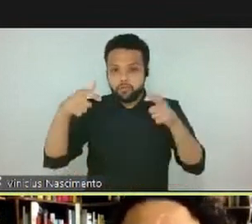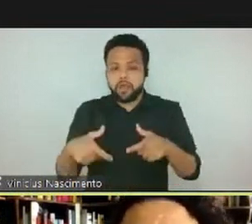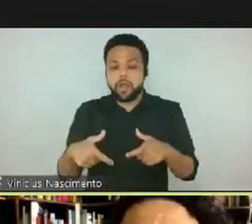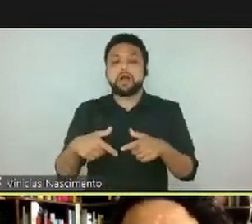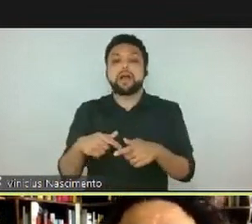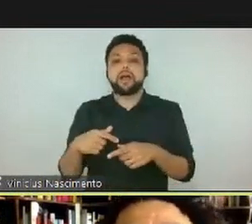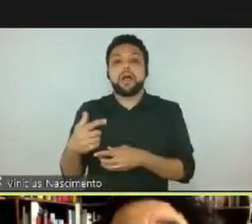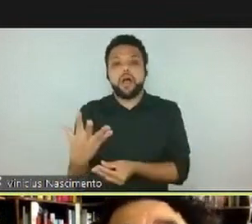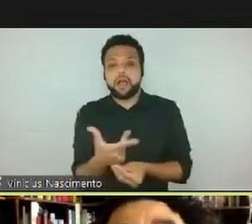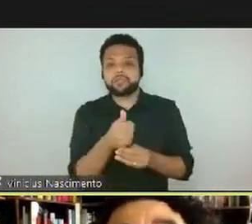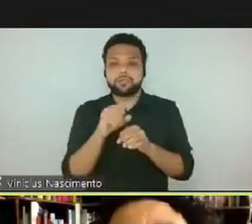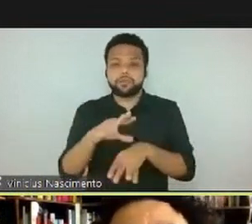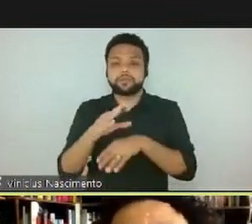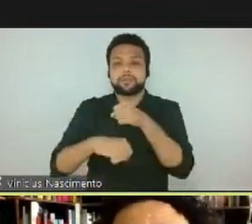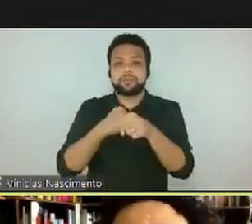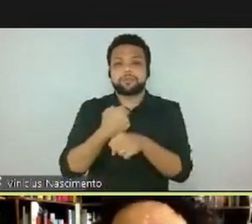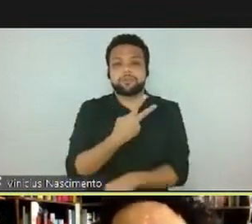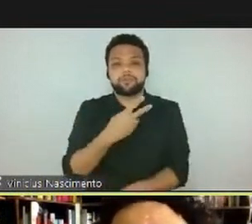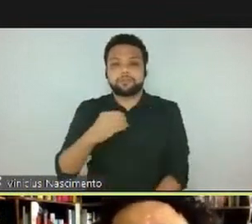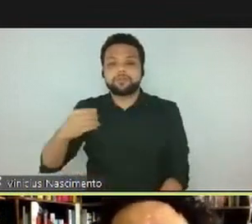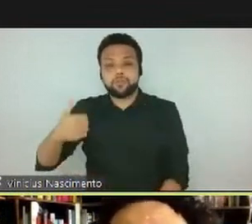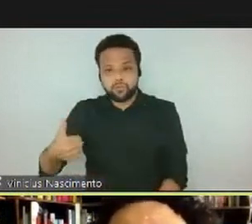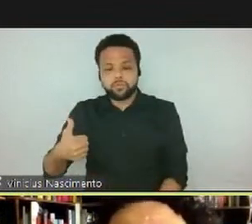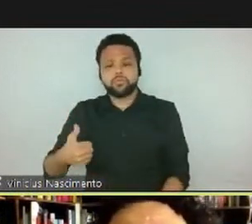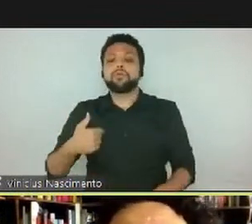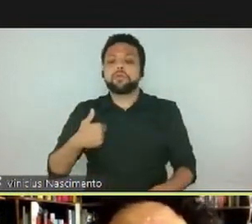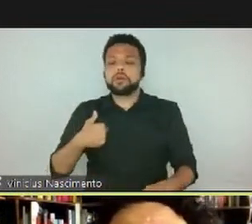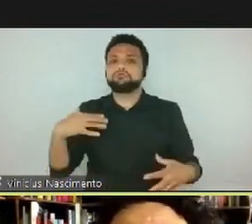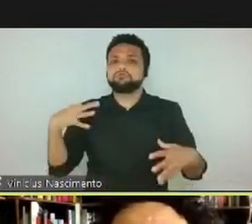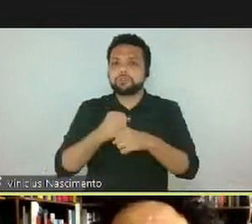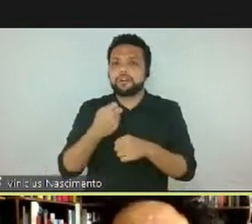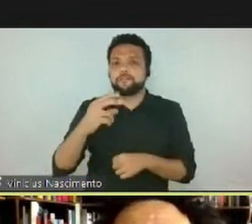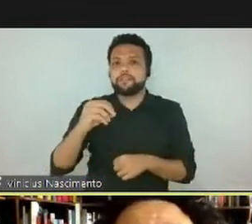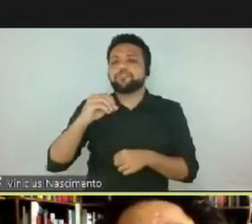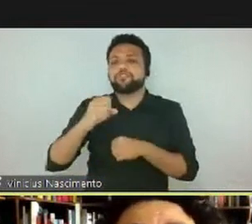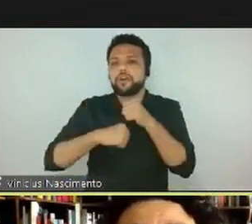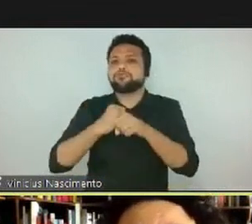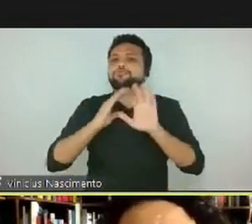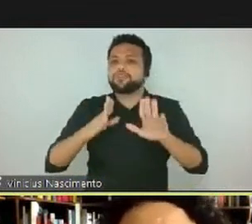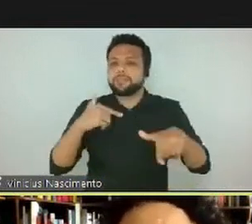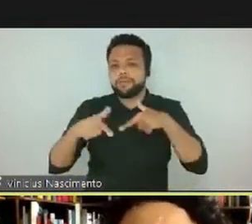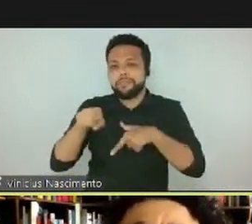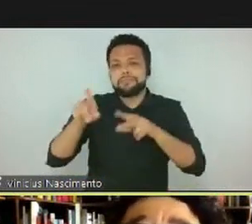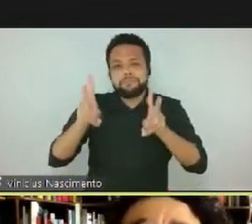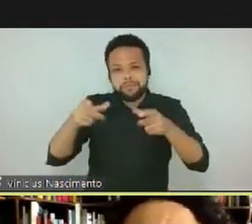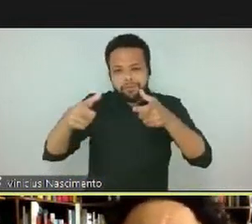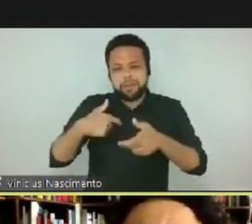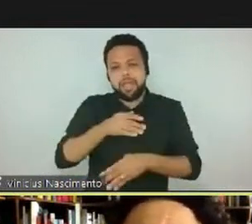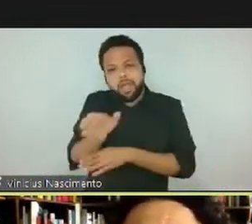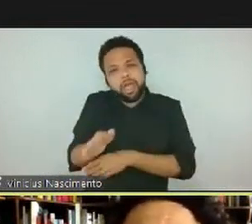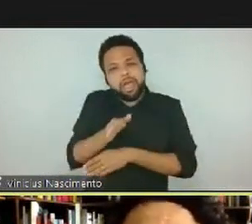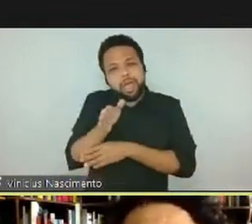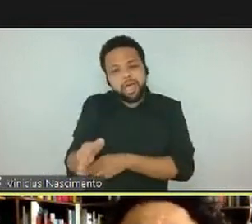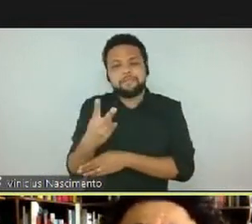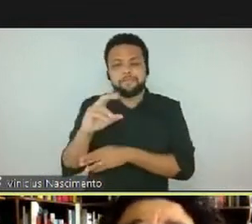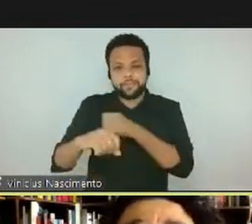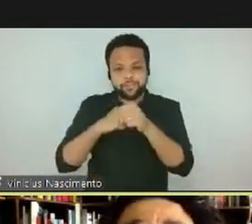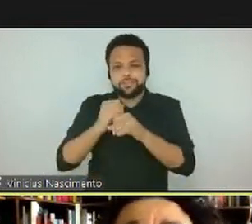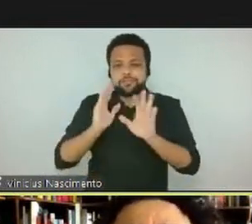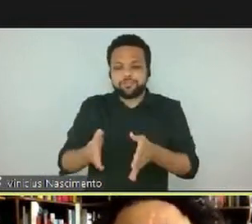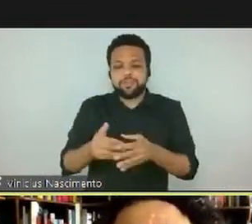2001, então eu completei 20 anos de atuação no Jaguaré, e a gente vê, depois desse censo,